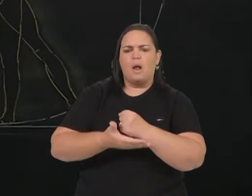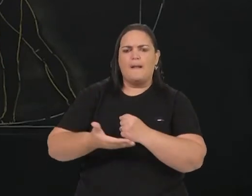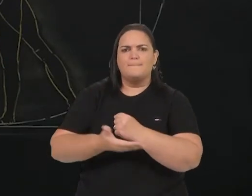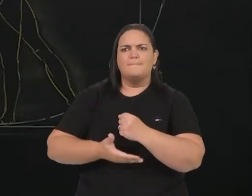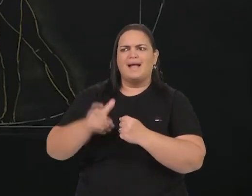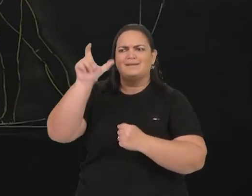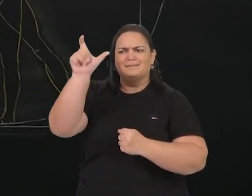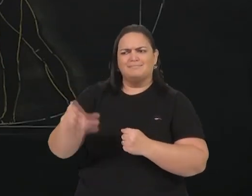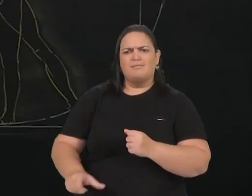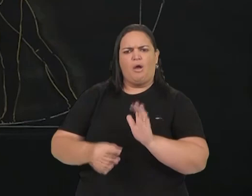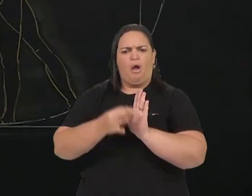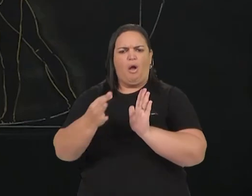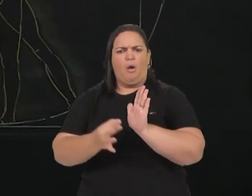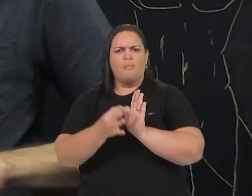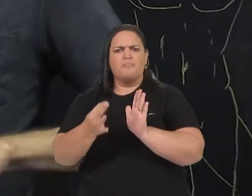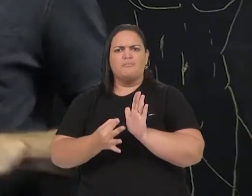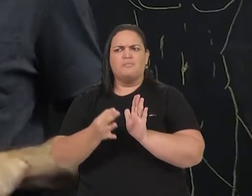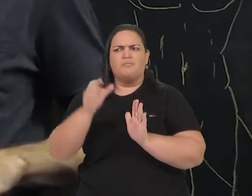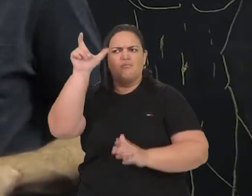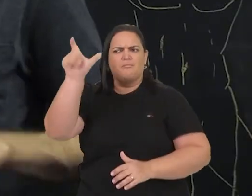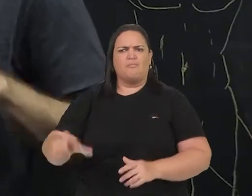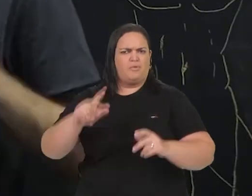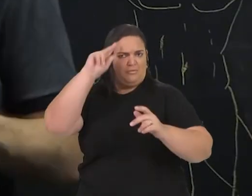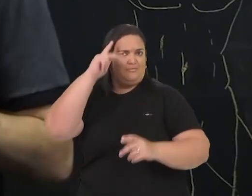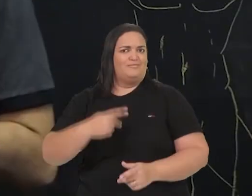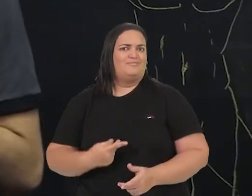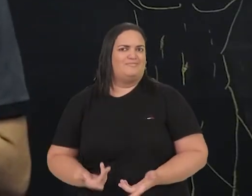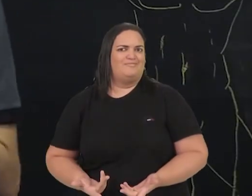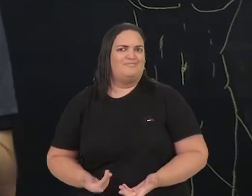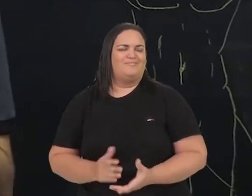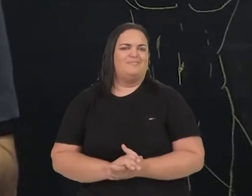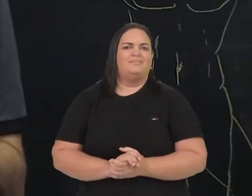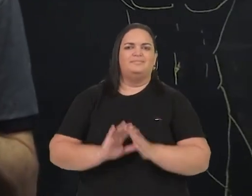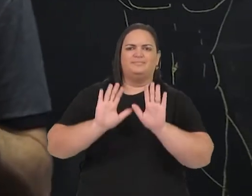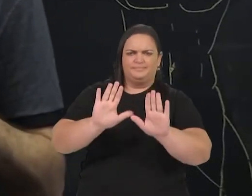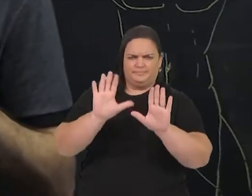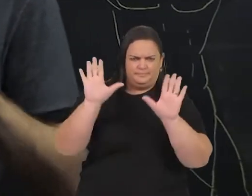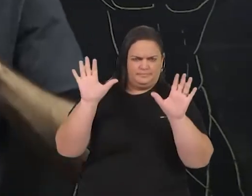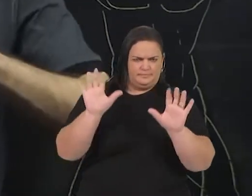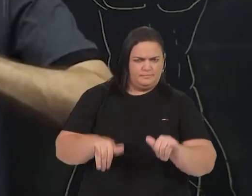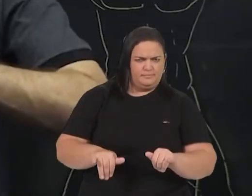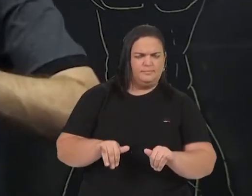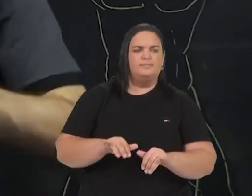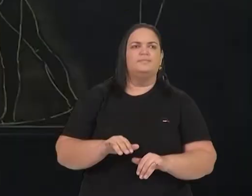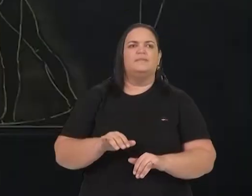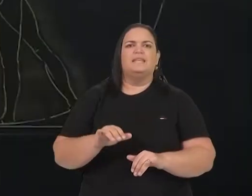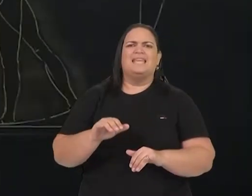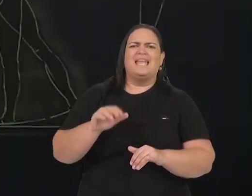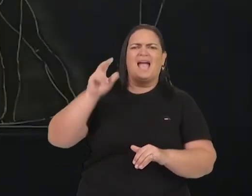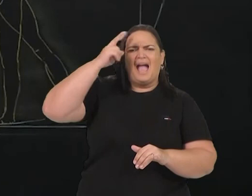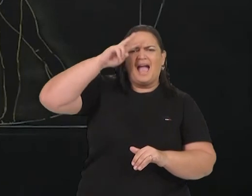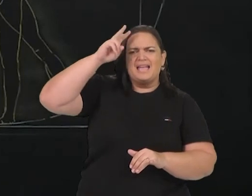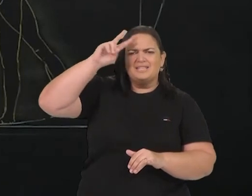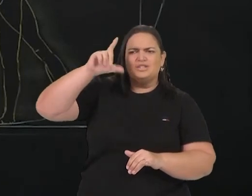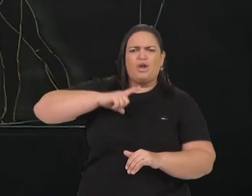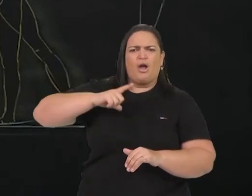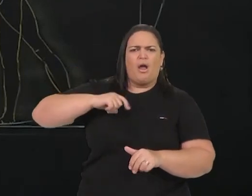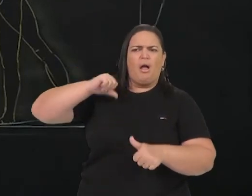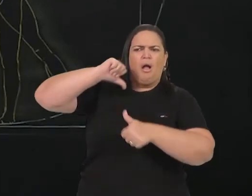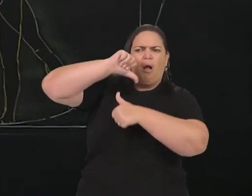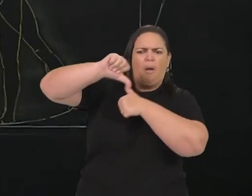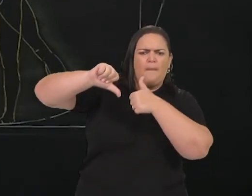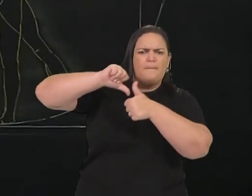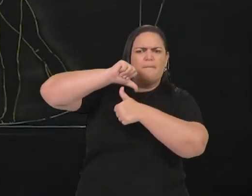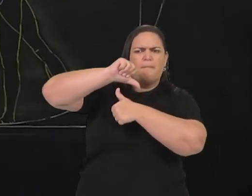termos humanos, né? Por isso antropocentrismo. Para encerrar, eu quero que você pense uma coisa. Em história a gente fala muito em mudanças e permanências. Os